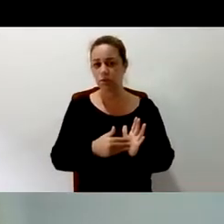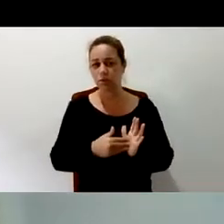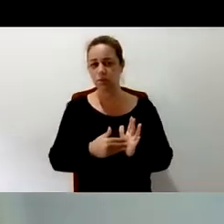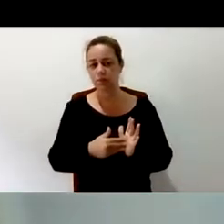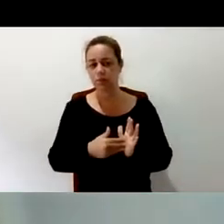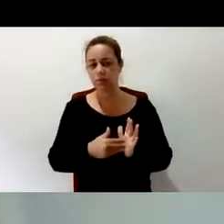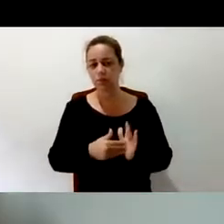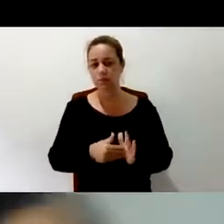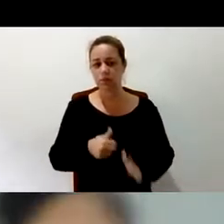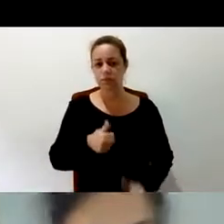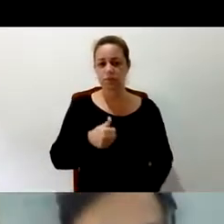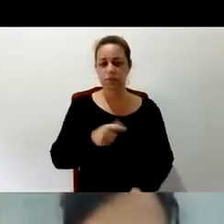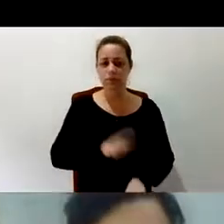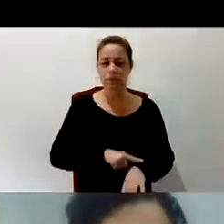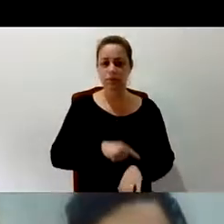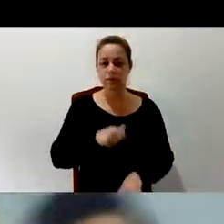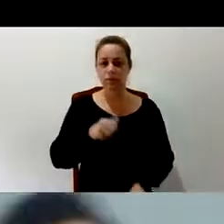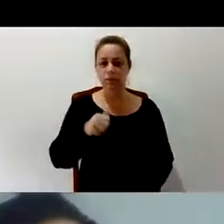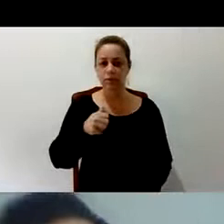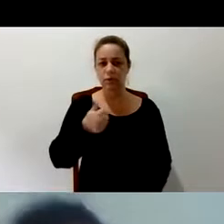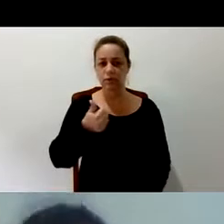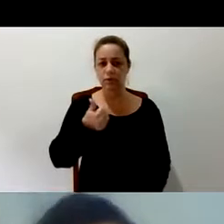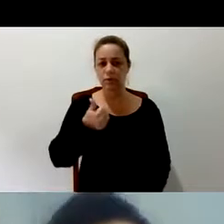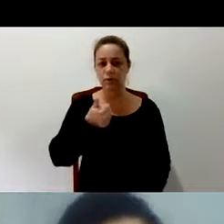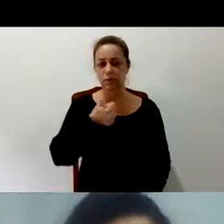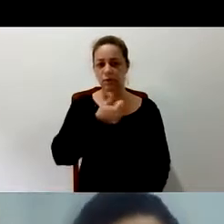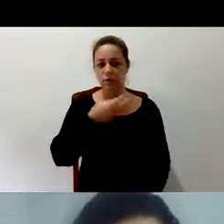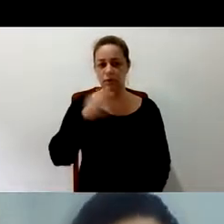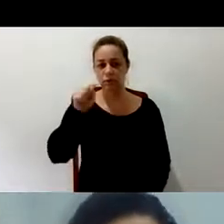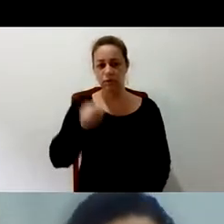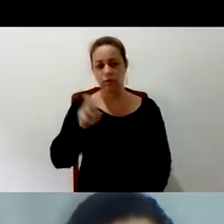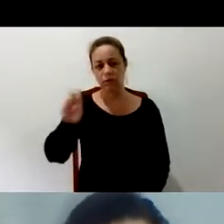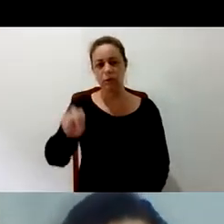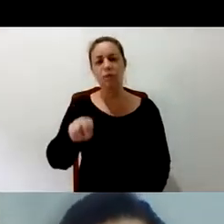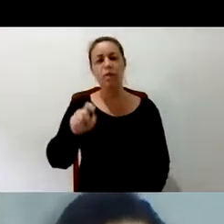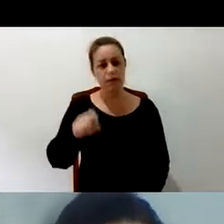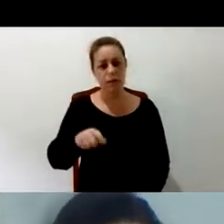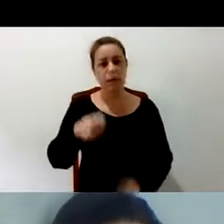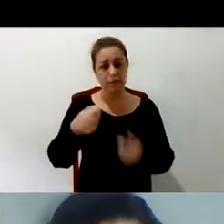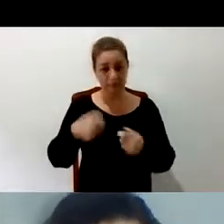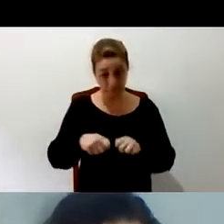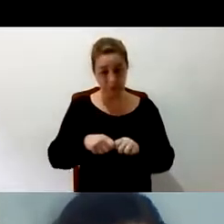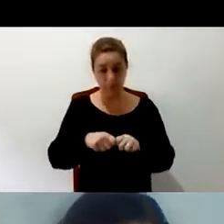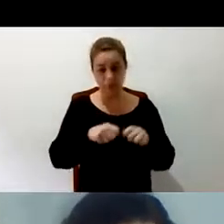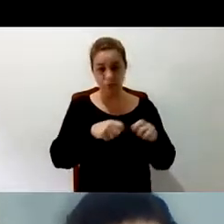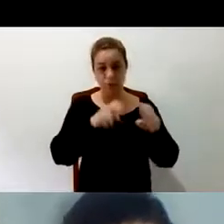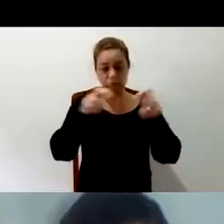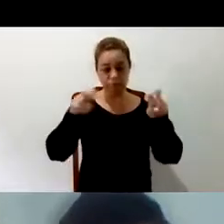Até 14h50 temos aí uns 20 e poucos minutos para a gente fazer uma roda de conversa, né?